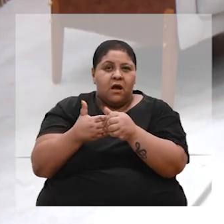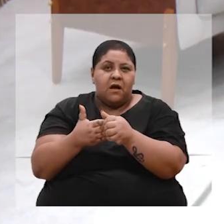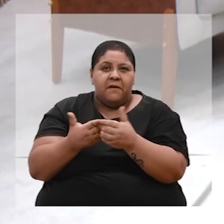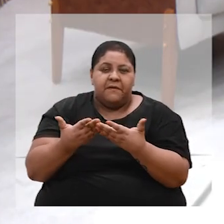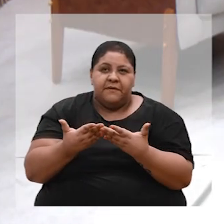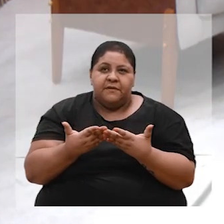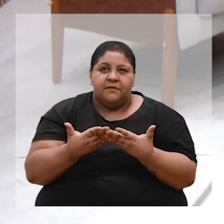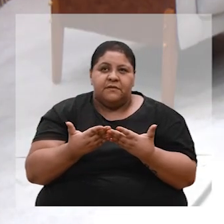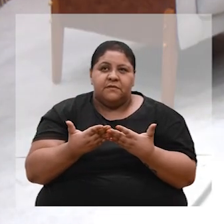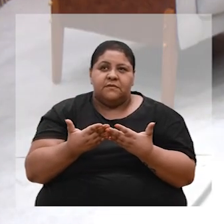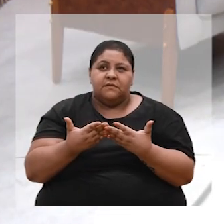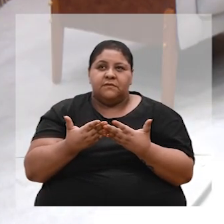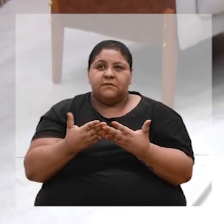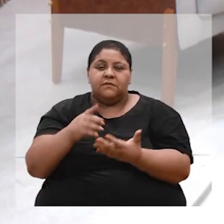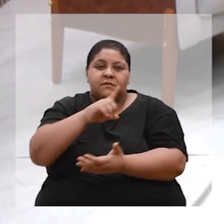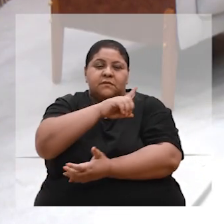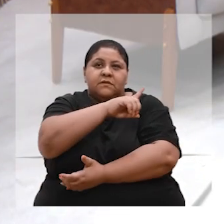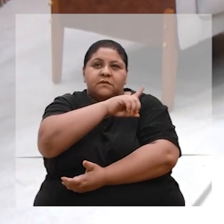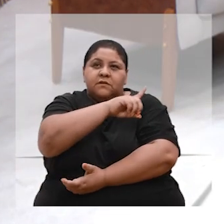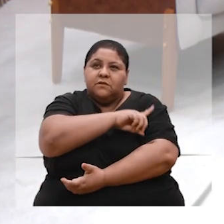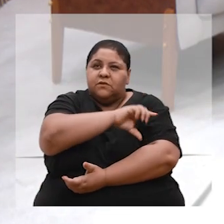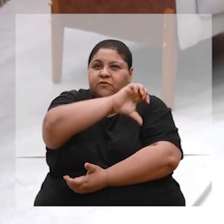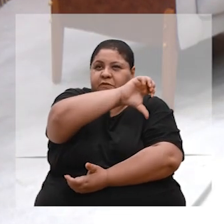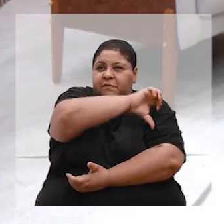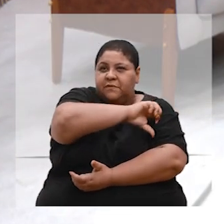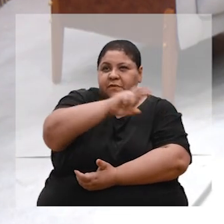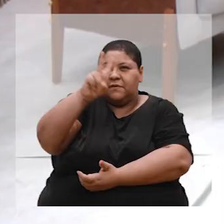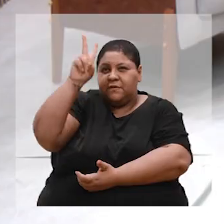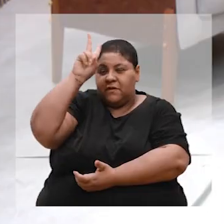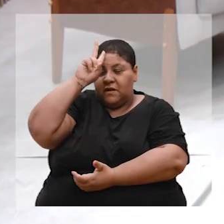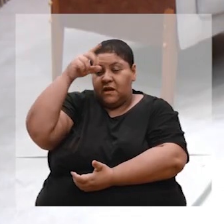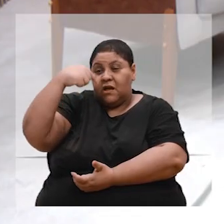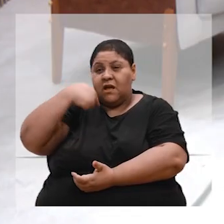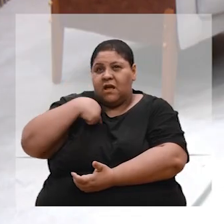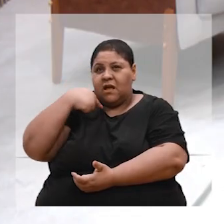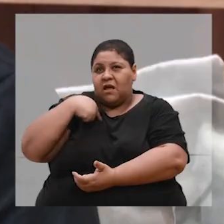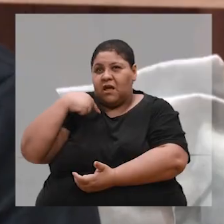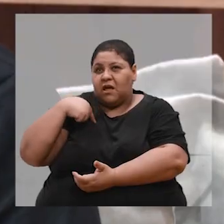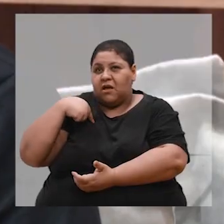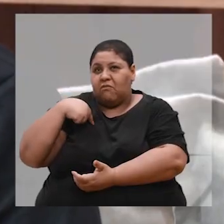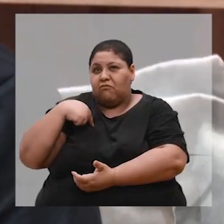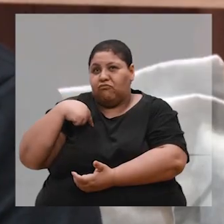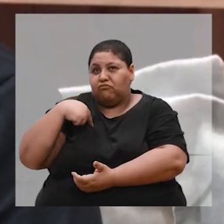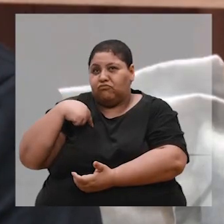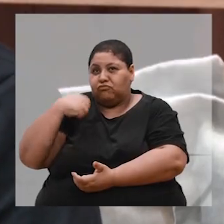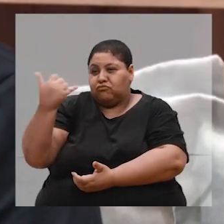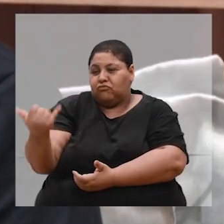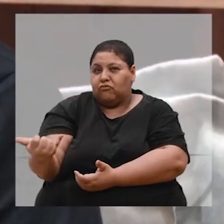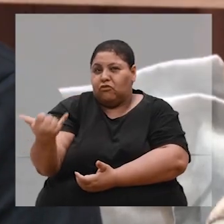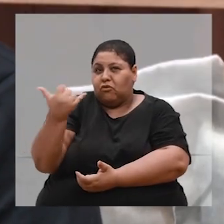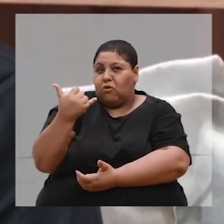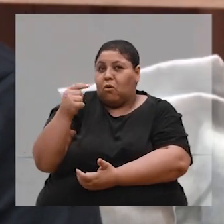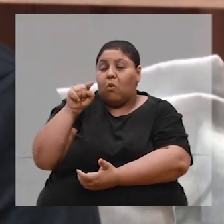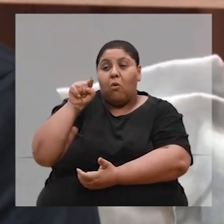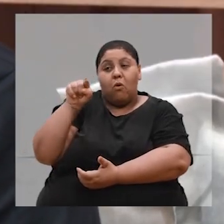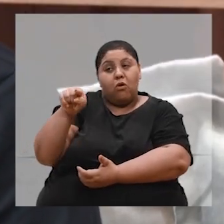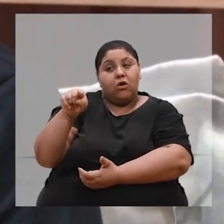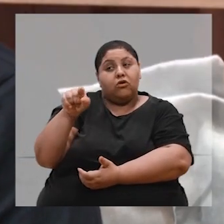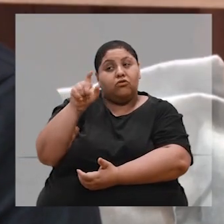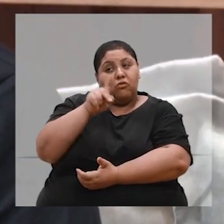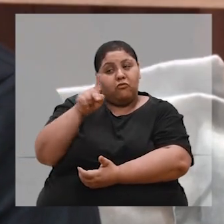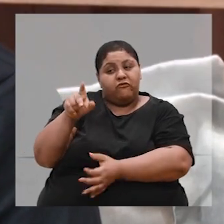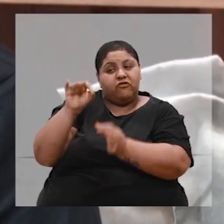supervisionado no ensino fundamental e ensino médio, eu fui tendo esse retorno, né? Olha, Ira, tu és um